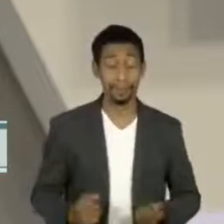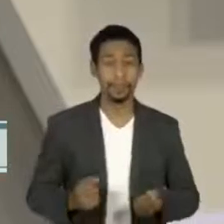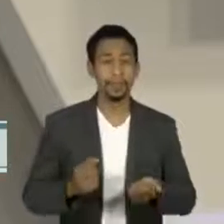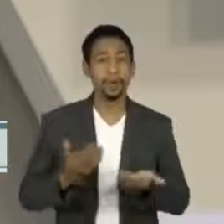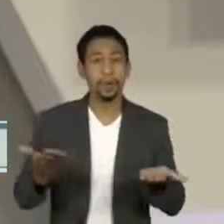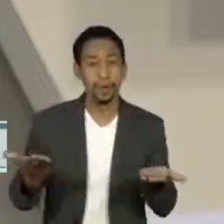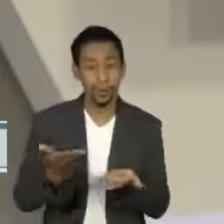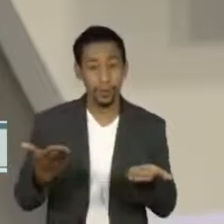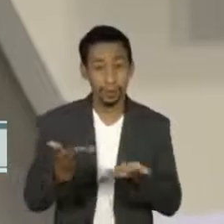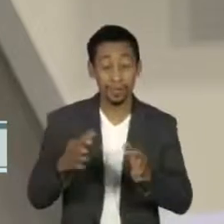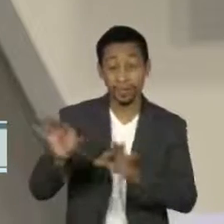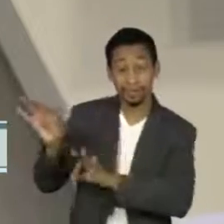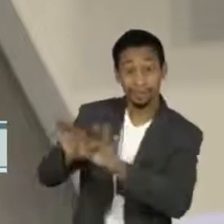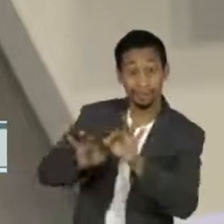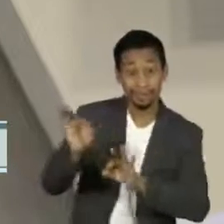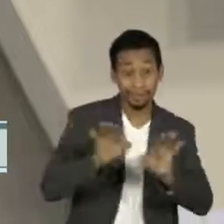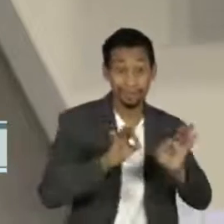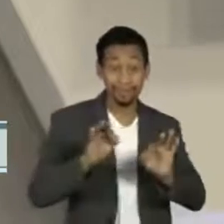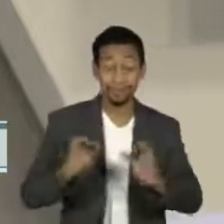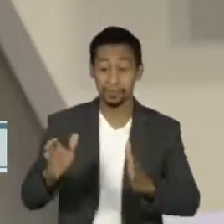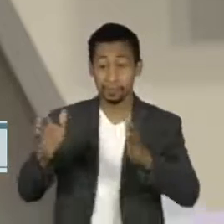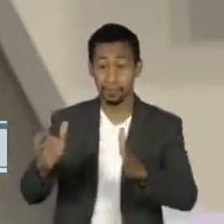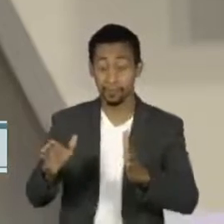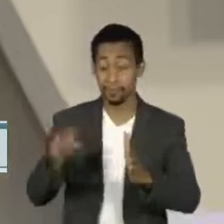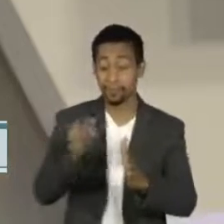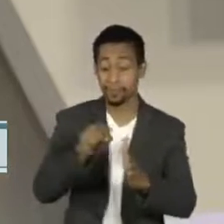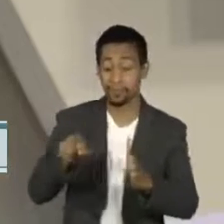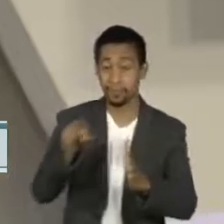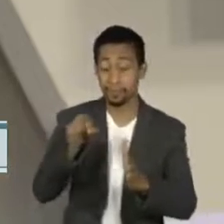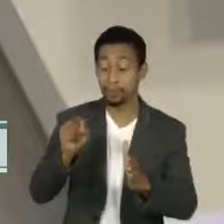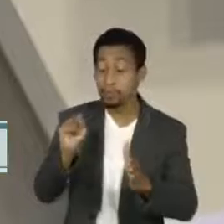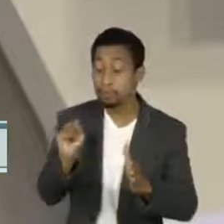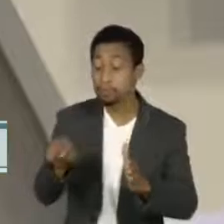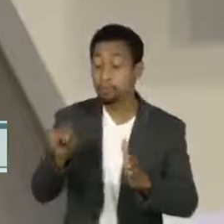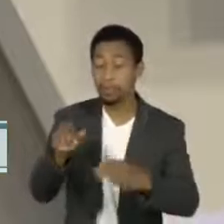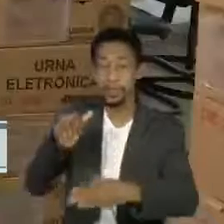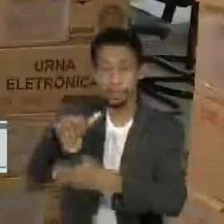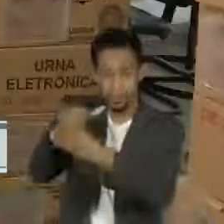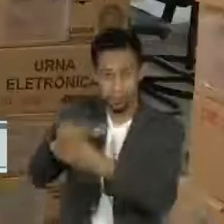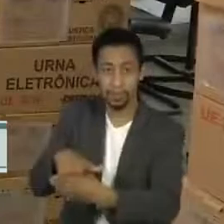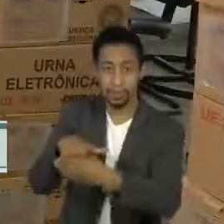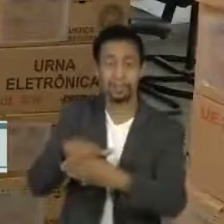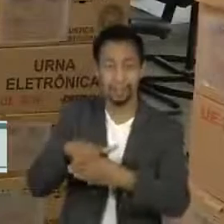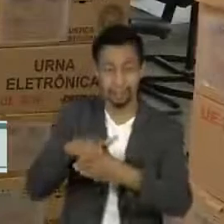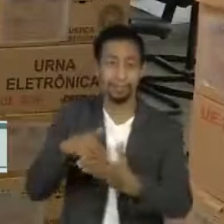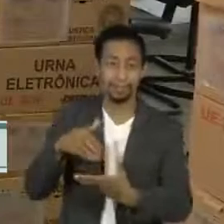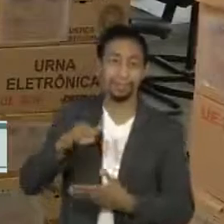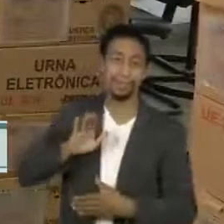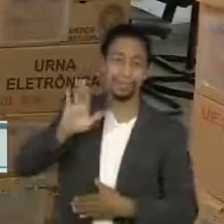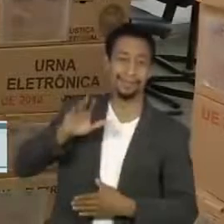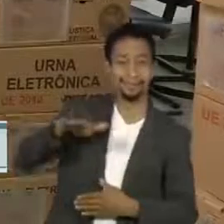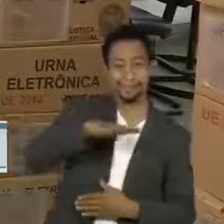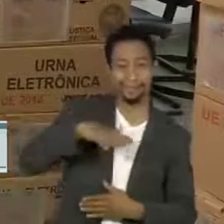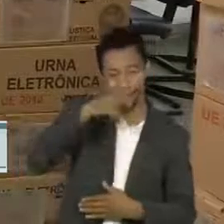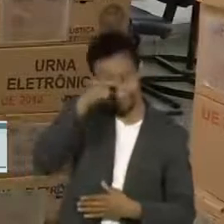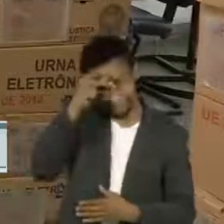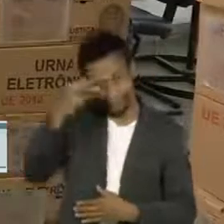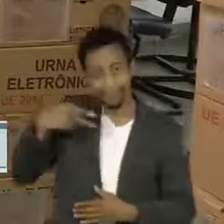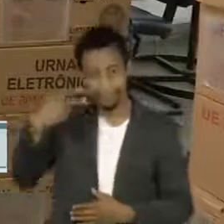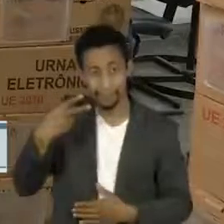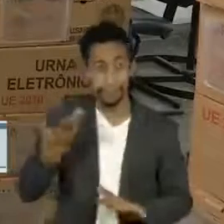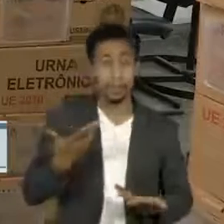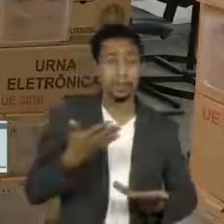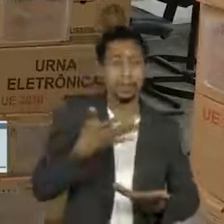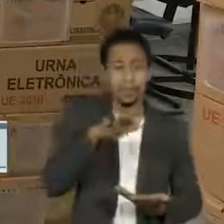Começou hoje a preparação das urnas eletrônicas para o primeiro turno das eleições municipais. Quase 100 mil urnas